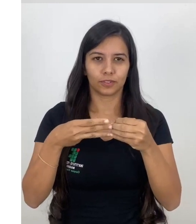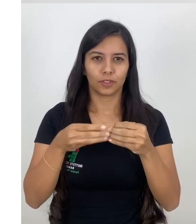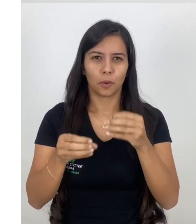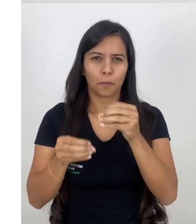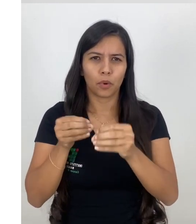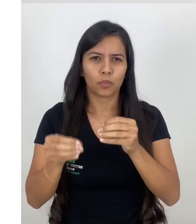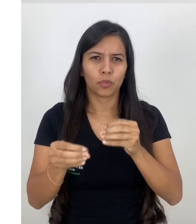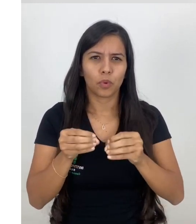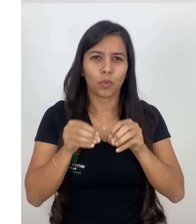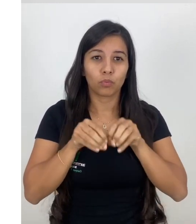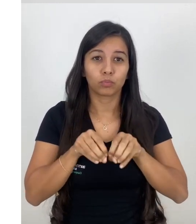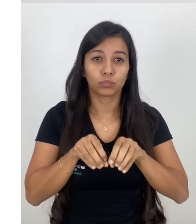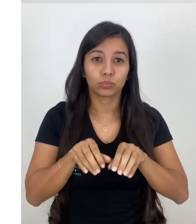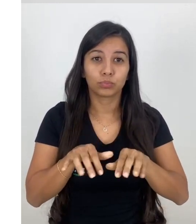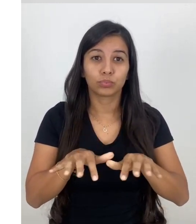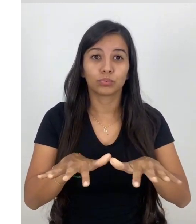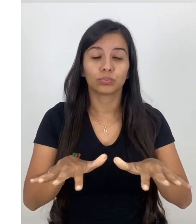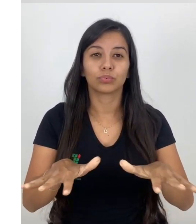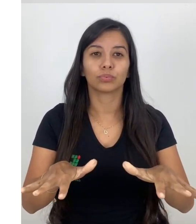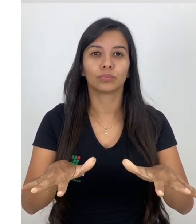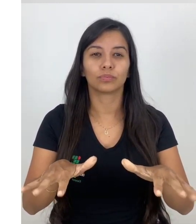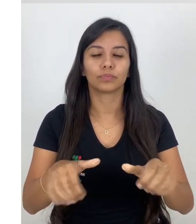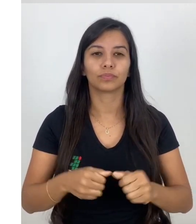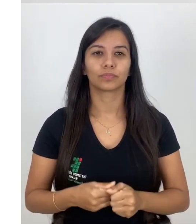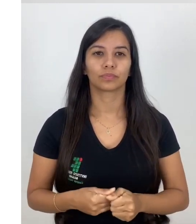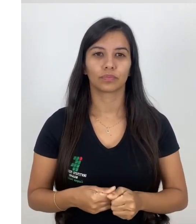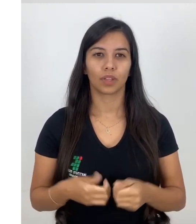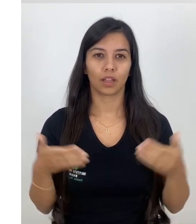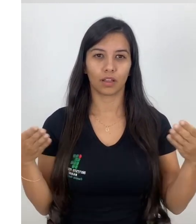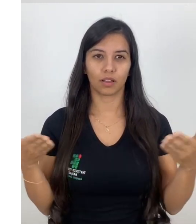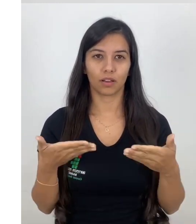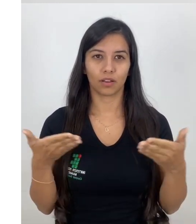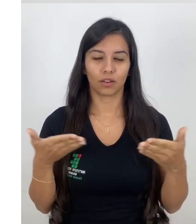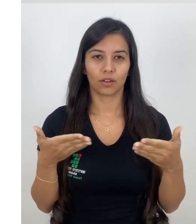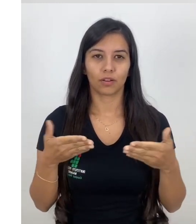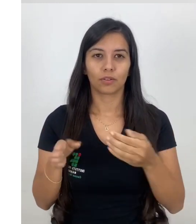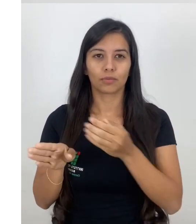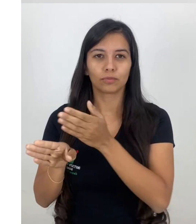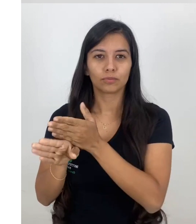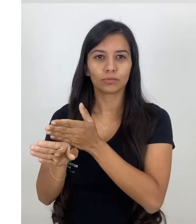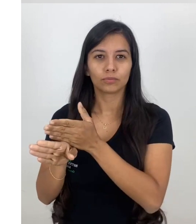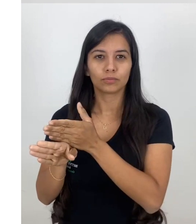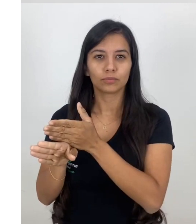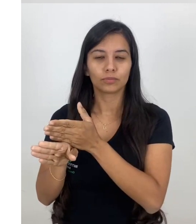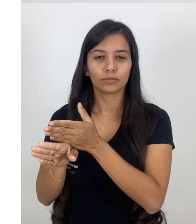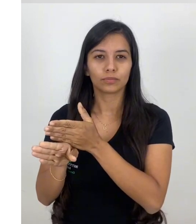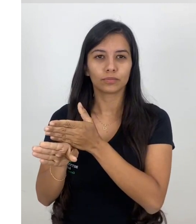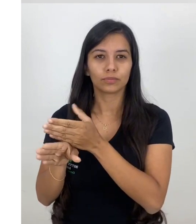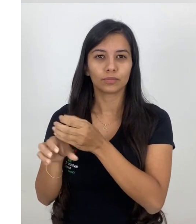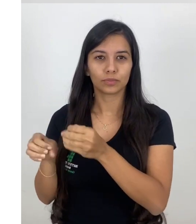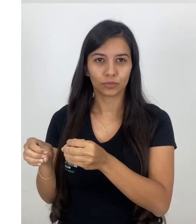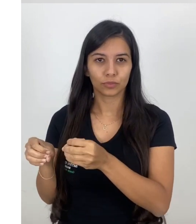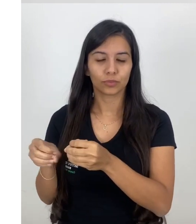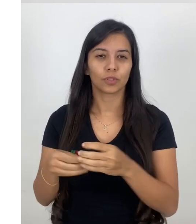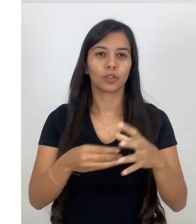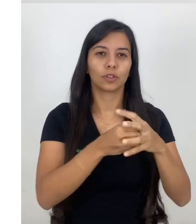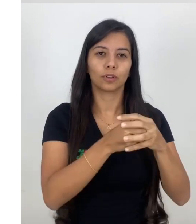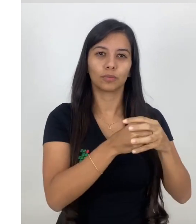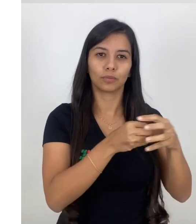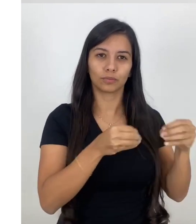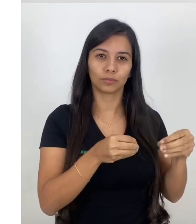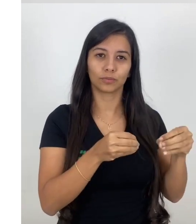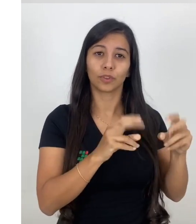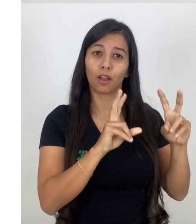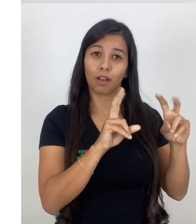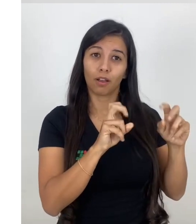células se reproduzem, né, como elas se multiplicam, a gente vai estar falando agora da meiose. A gente vinha falando